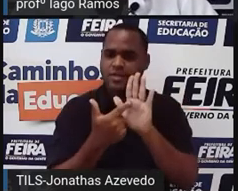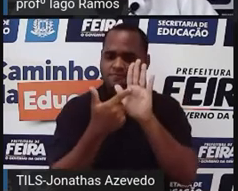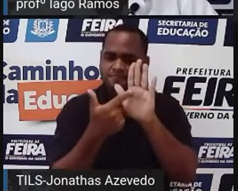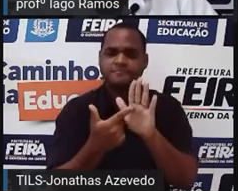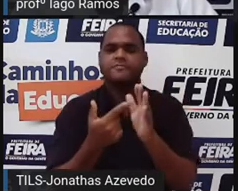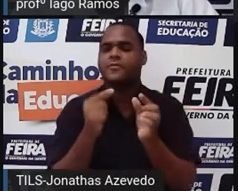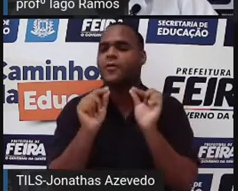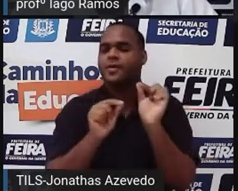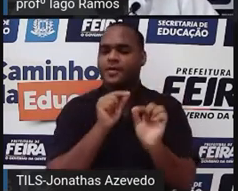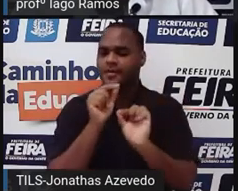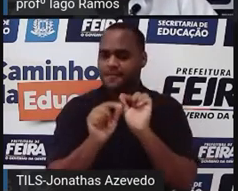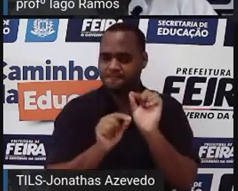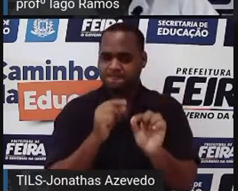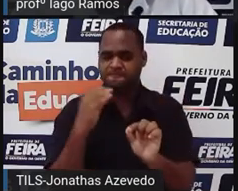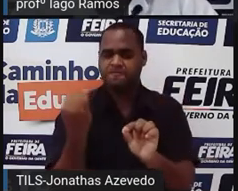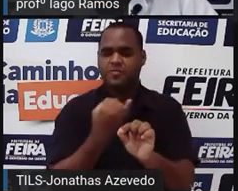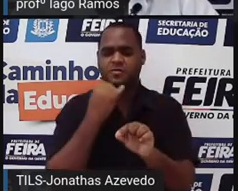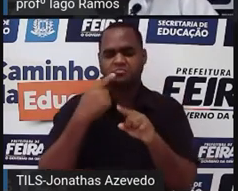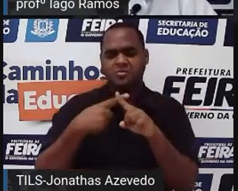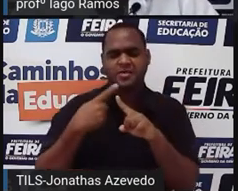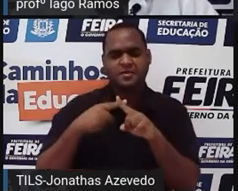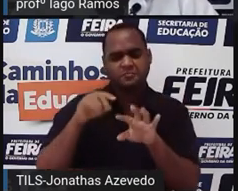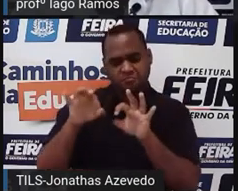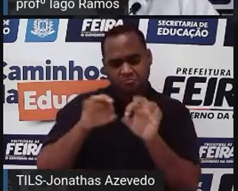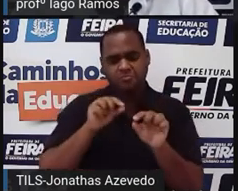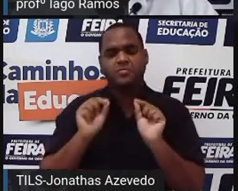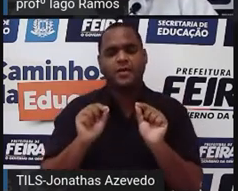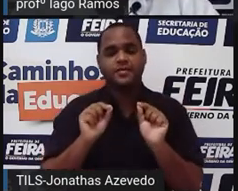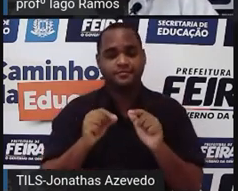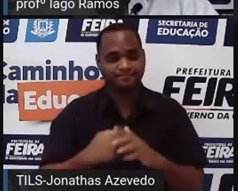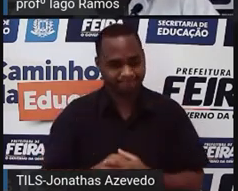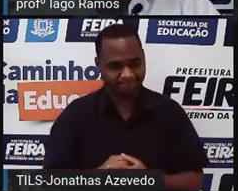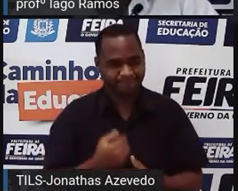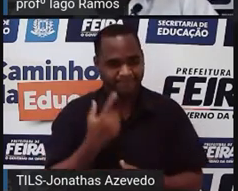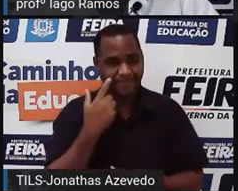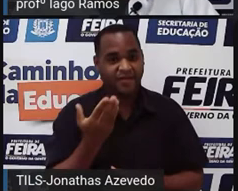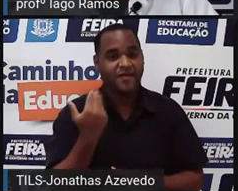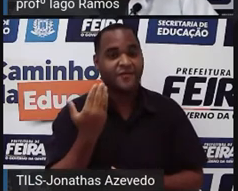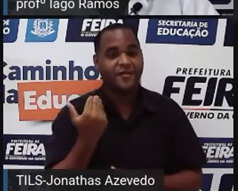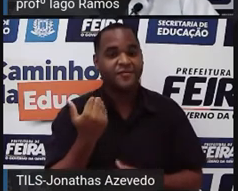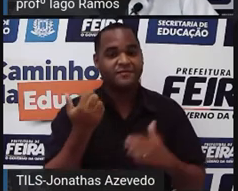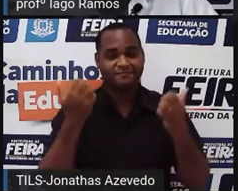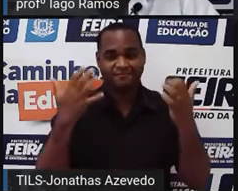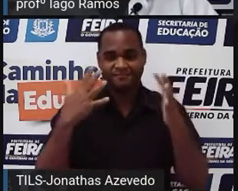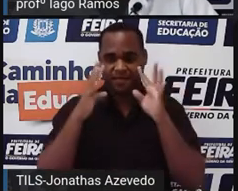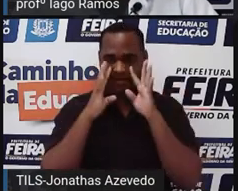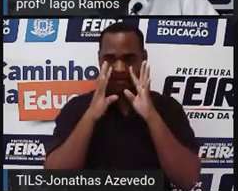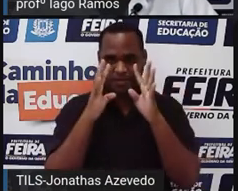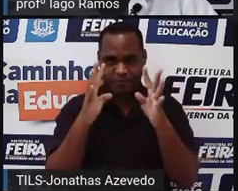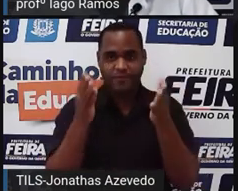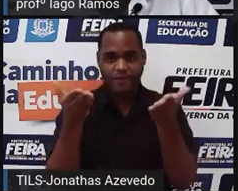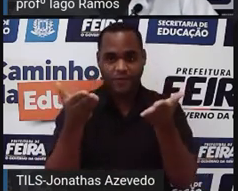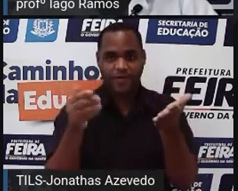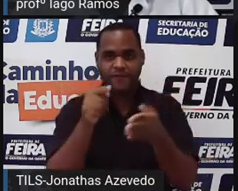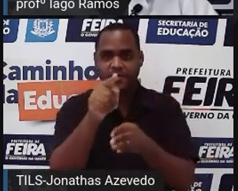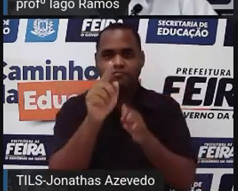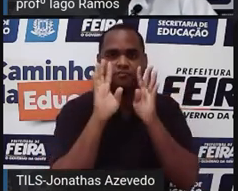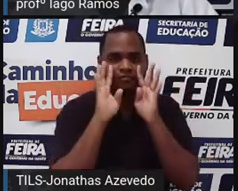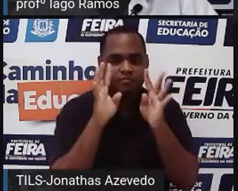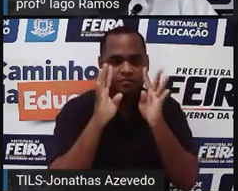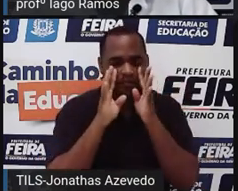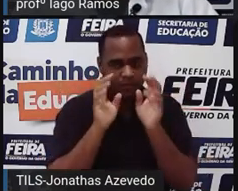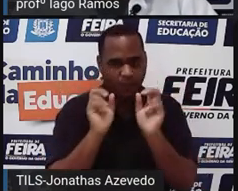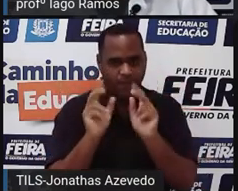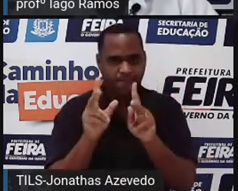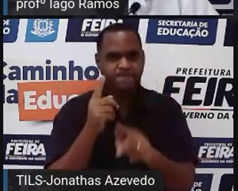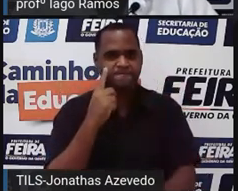gente faz dessa forma, tá bom? Então vamos lá? Muita atenção agora, certo? Vem aqui comigo,